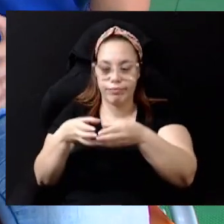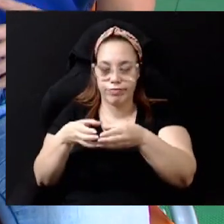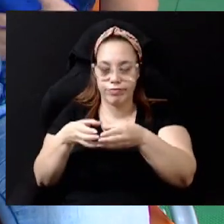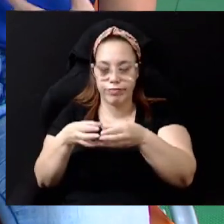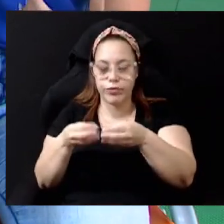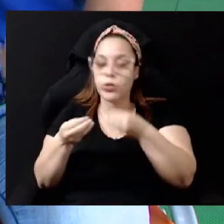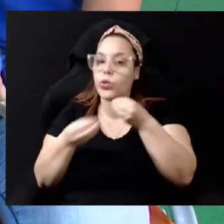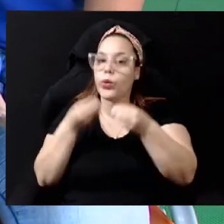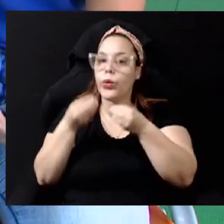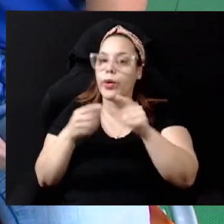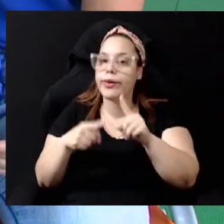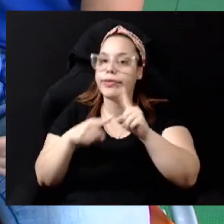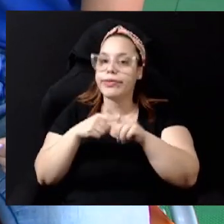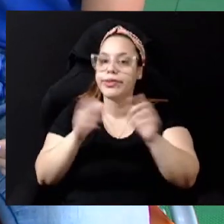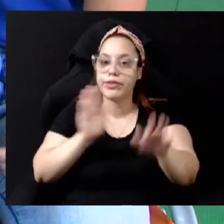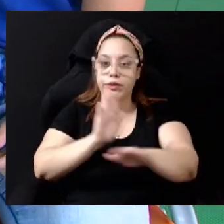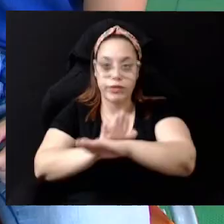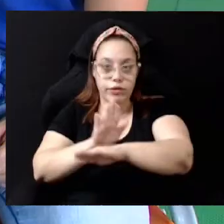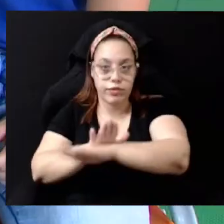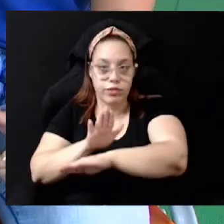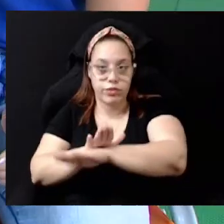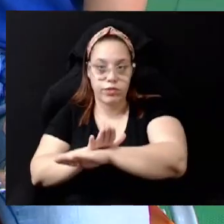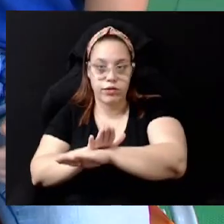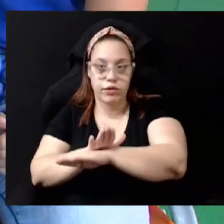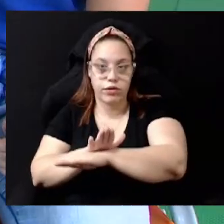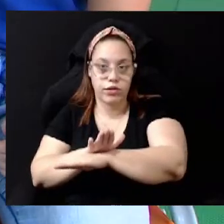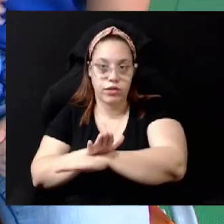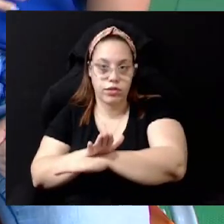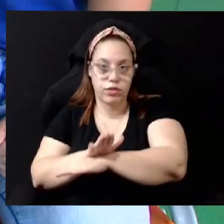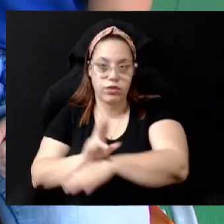como em um time eles vão se ajudar, o que